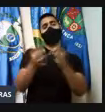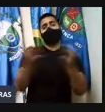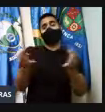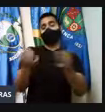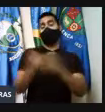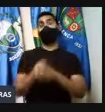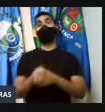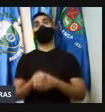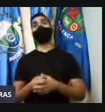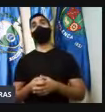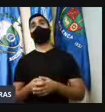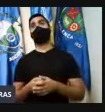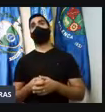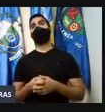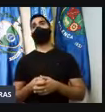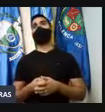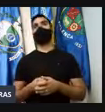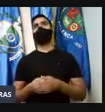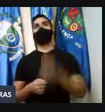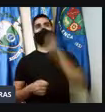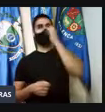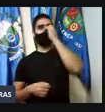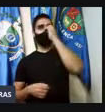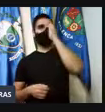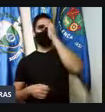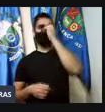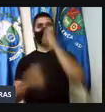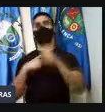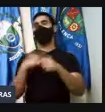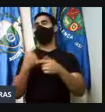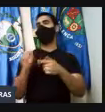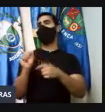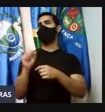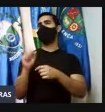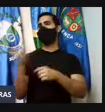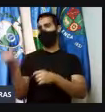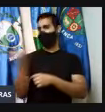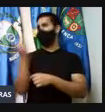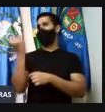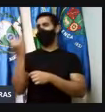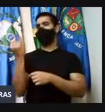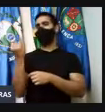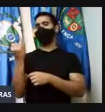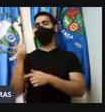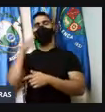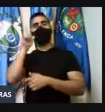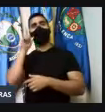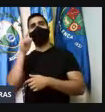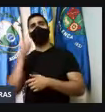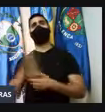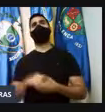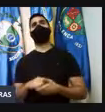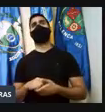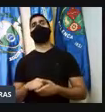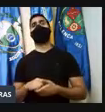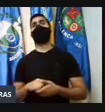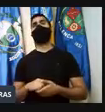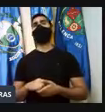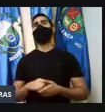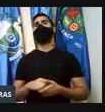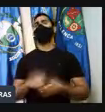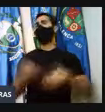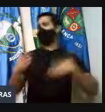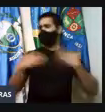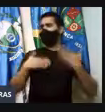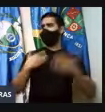fosse triplicada no que tange a importância do ato. Então, muito me alegra tê-lo